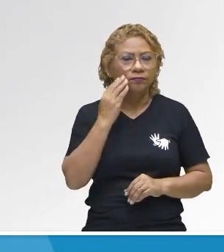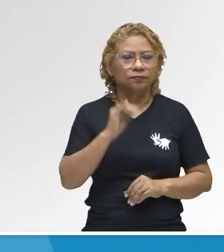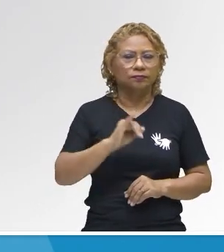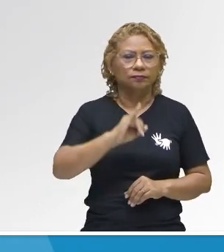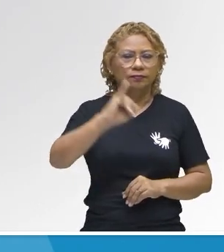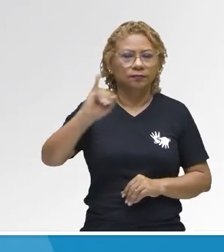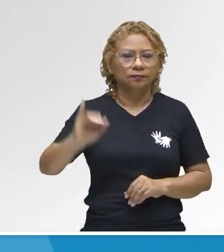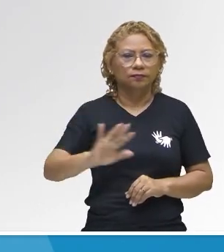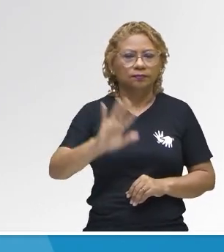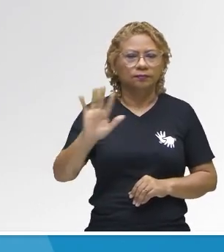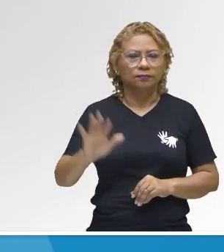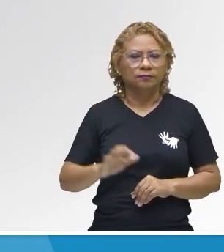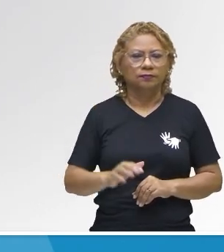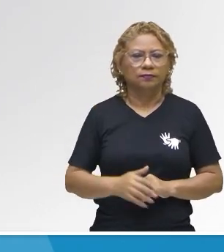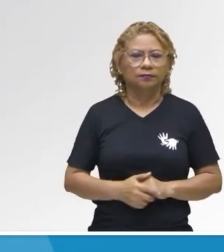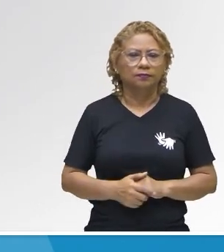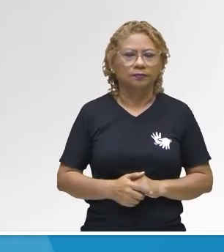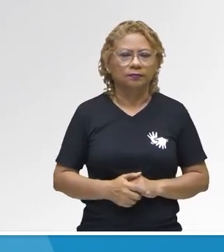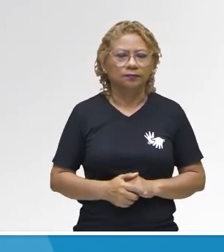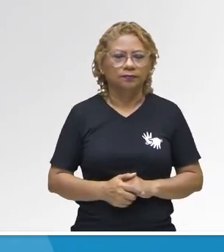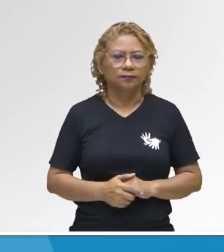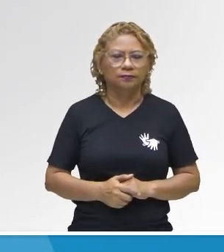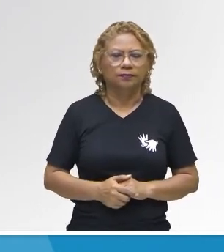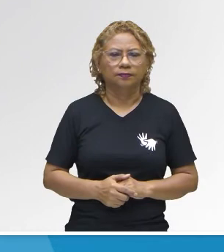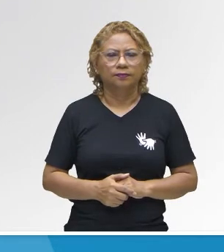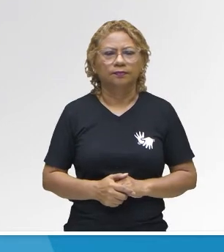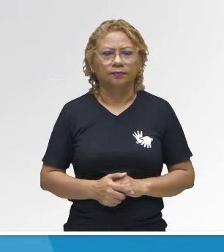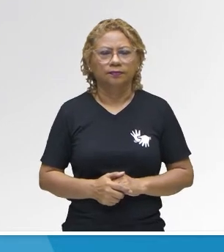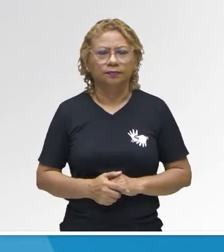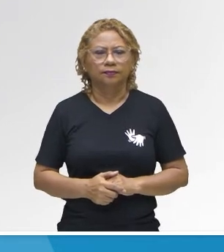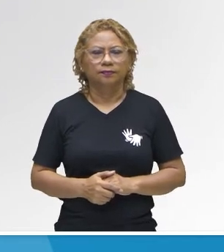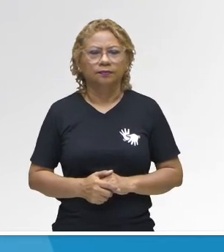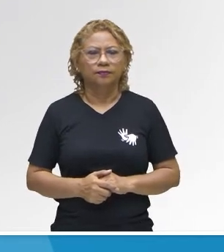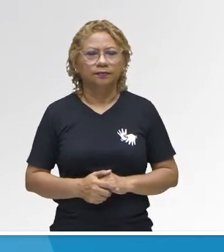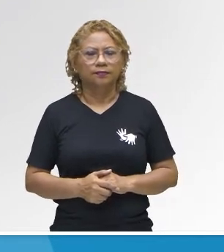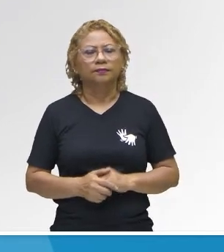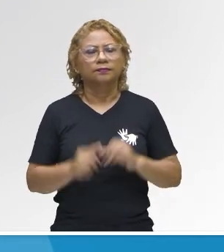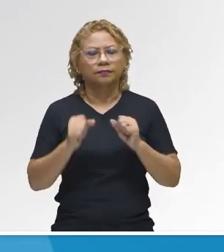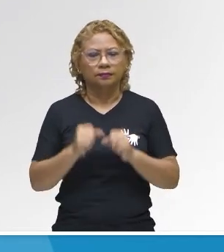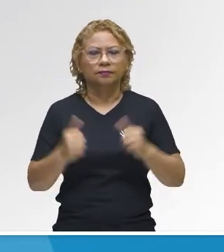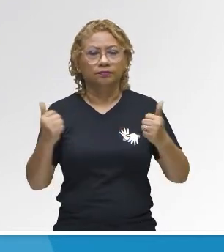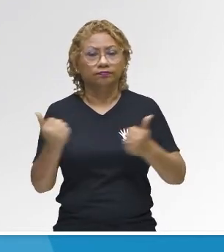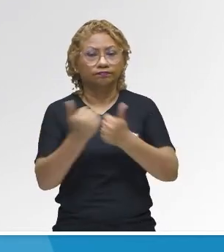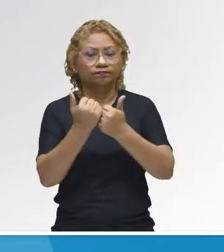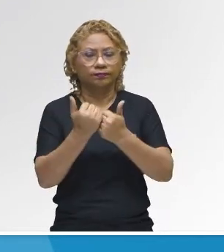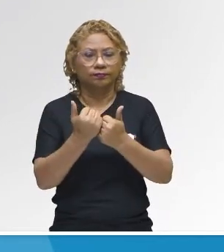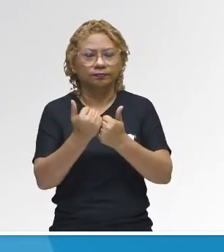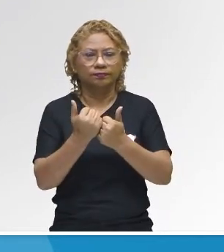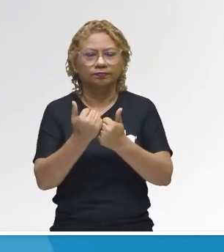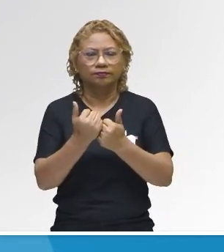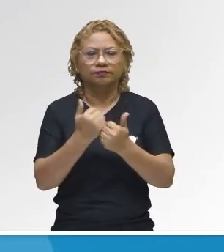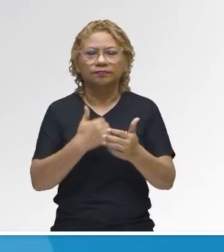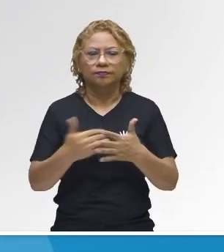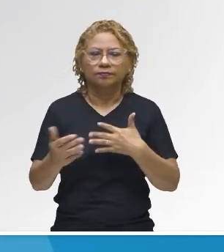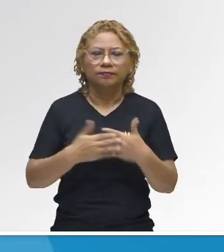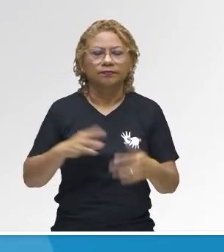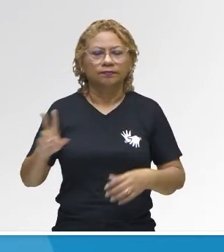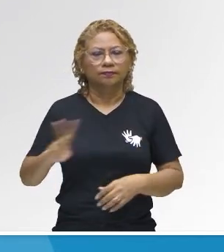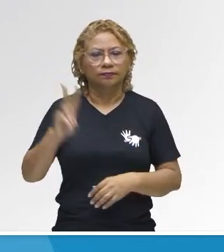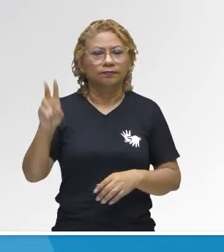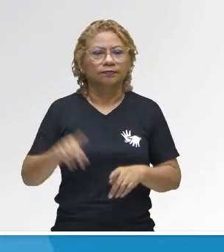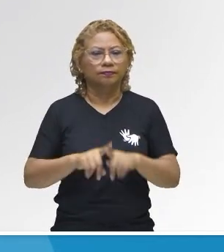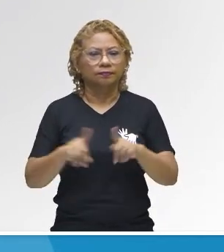função tangente. A tangente de um número real x pode assumir qualquer valor, uma vez que a função tangente